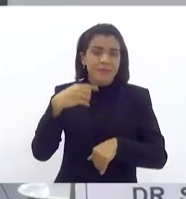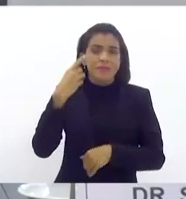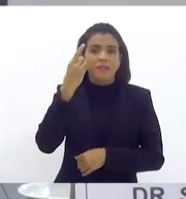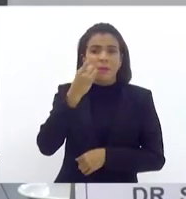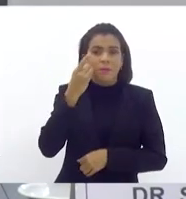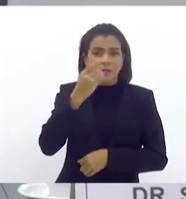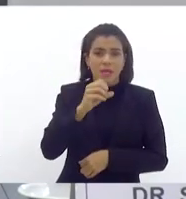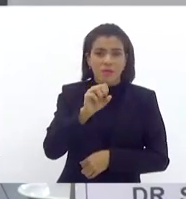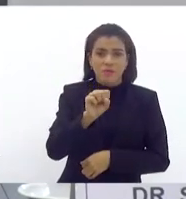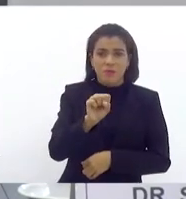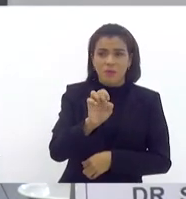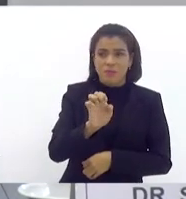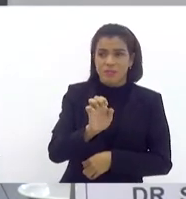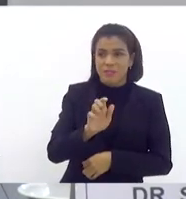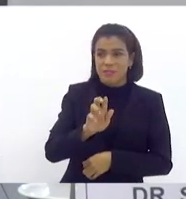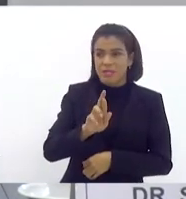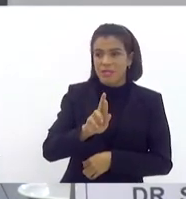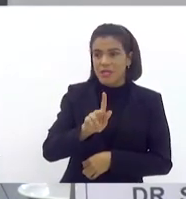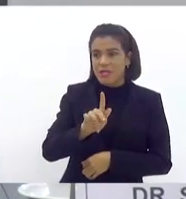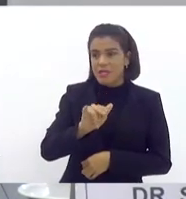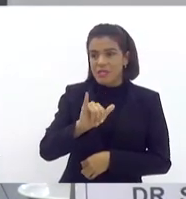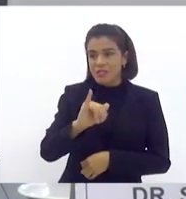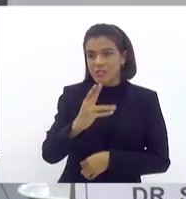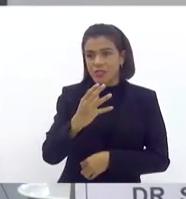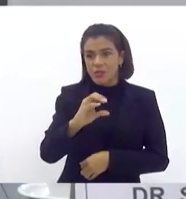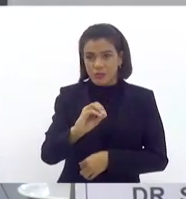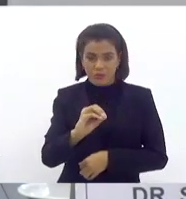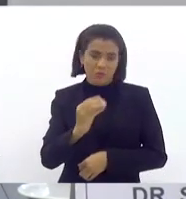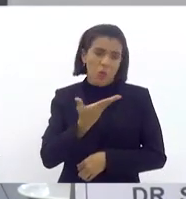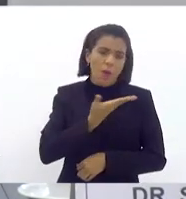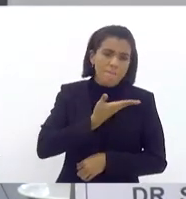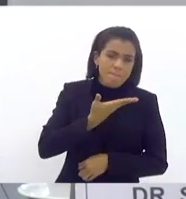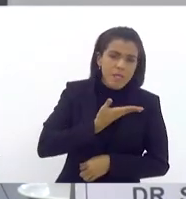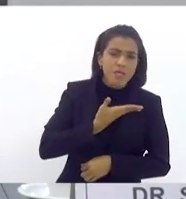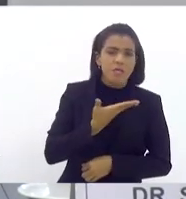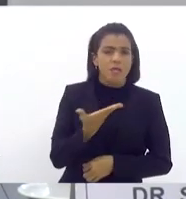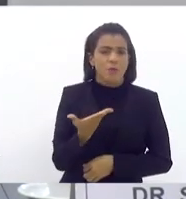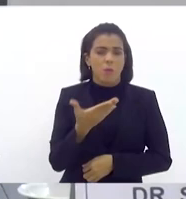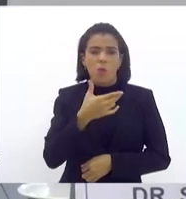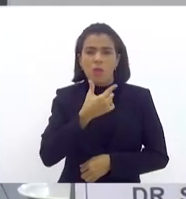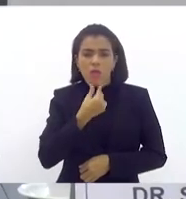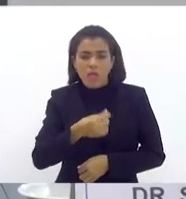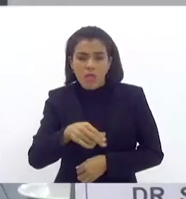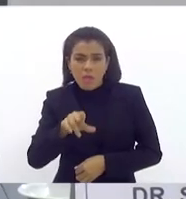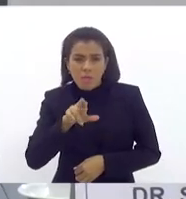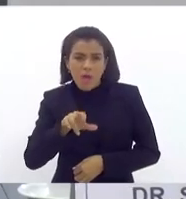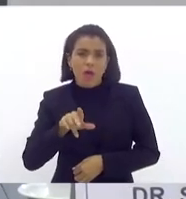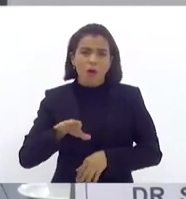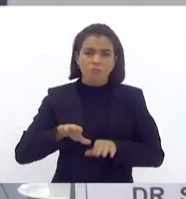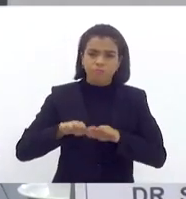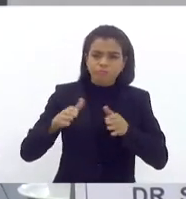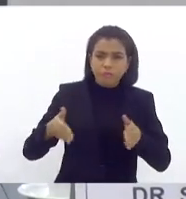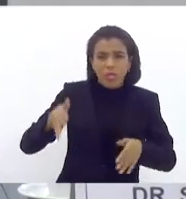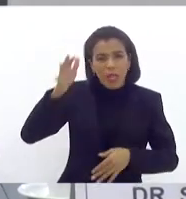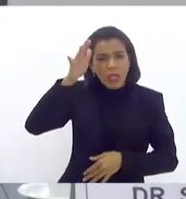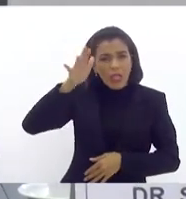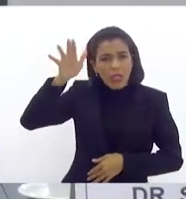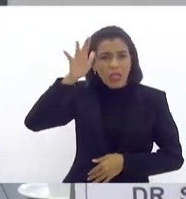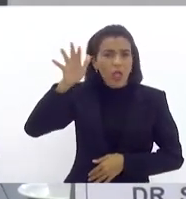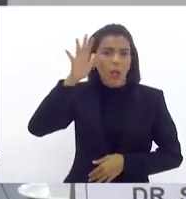todo o respeito que considero ao meu amigo, meu irmão, colega de bancada ideológica,